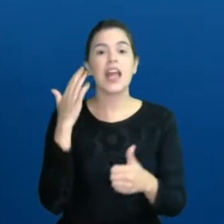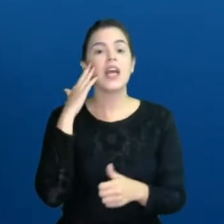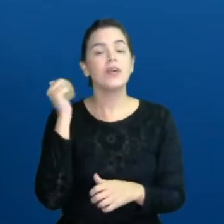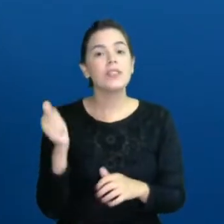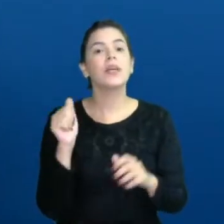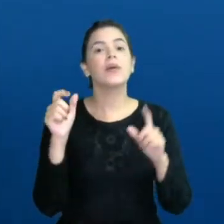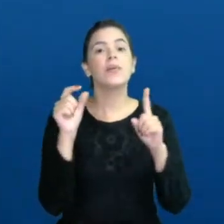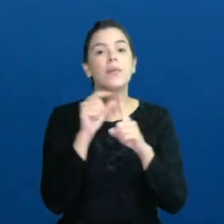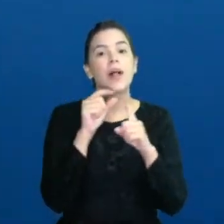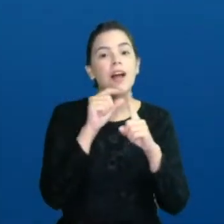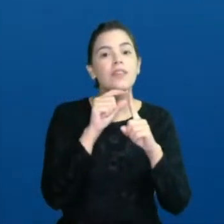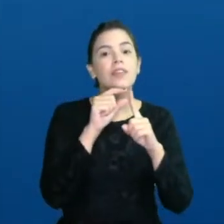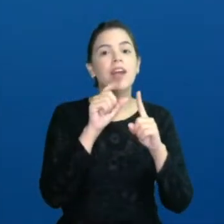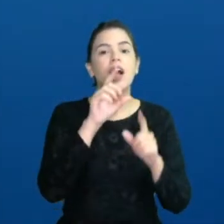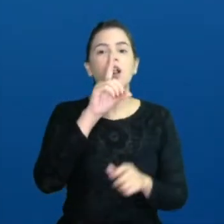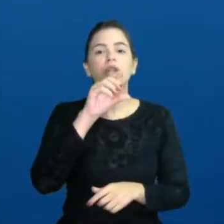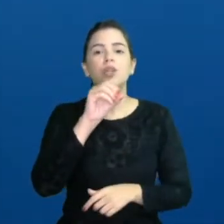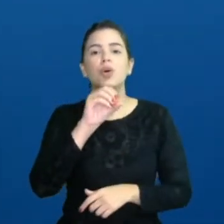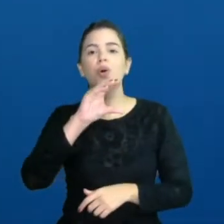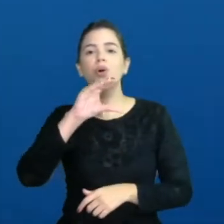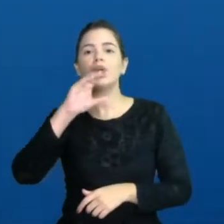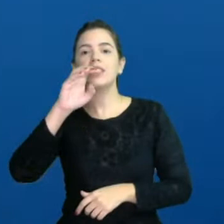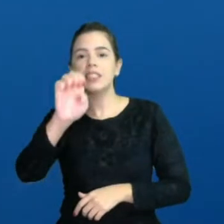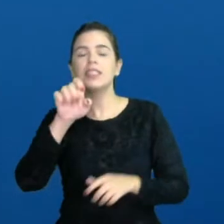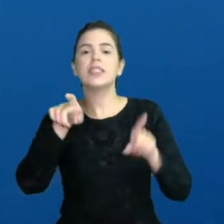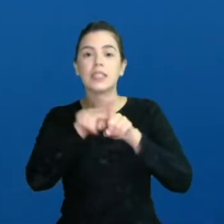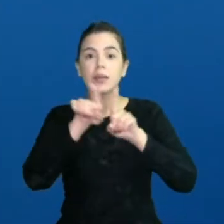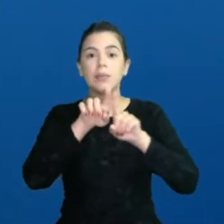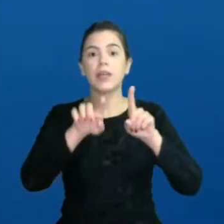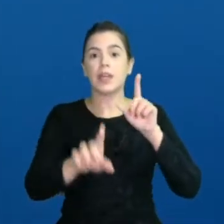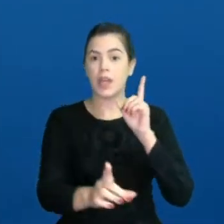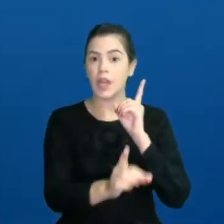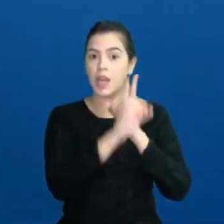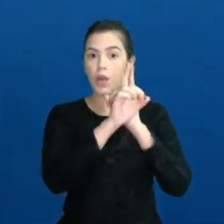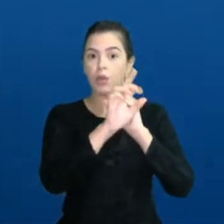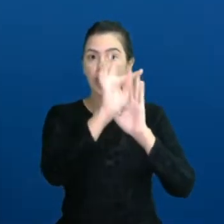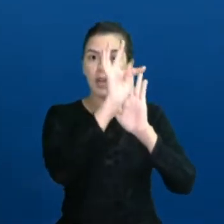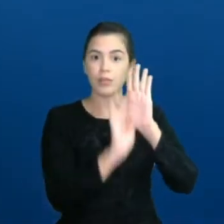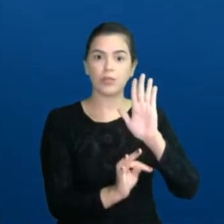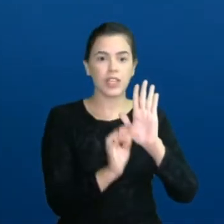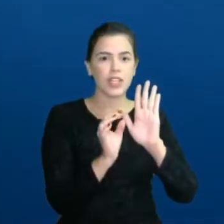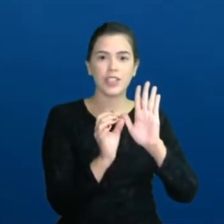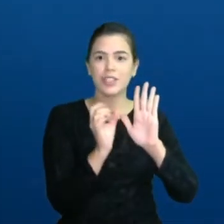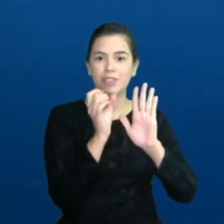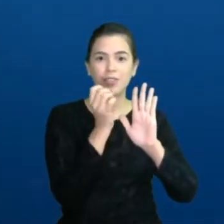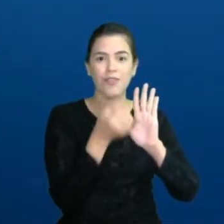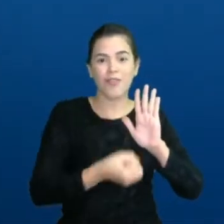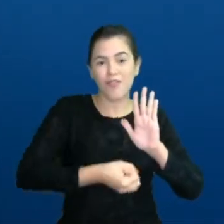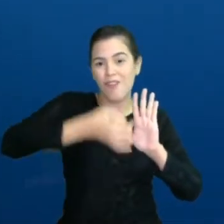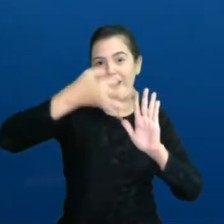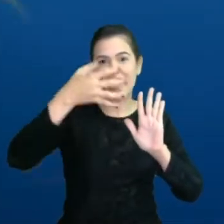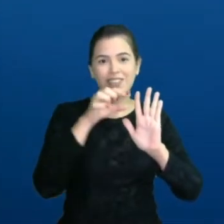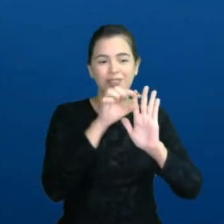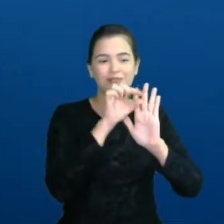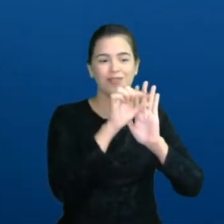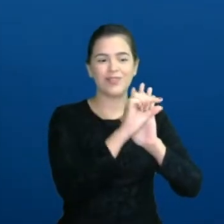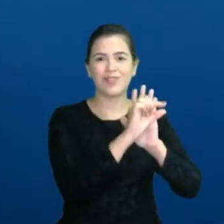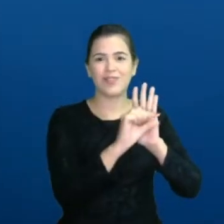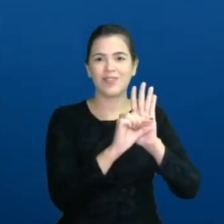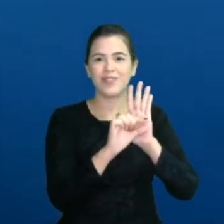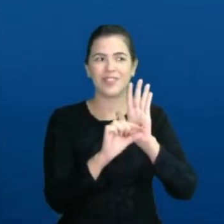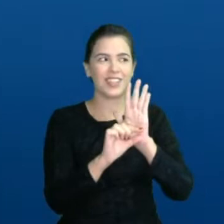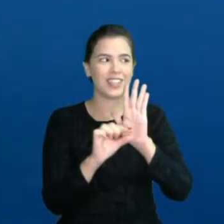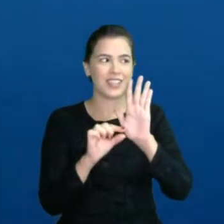a palavrinha doce também é encontrada no texto diversas vezes, tá vendo? Olha ela